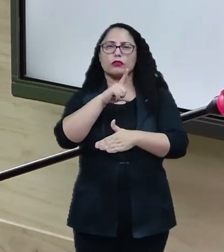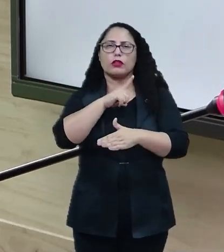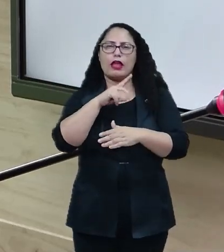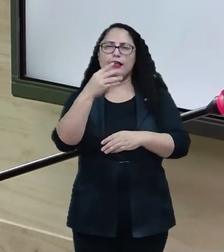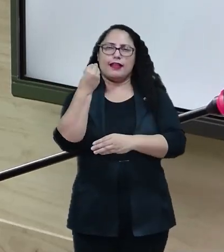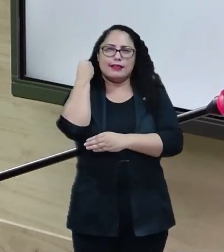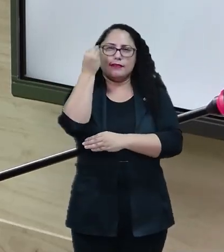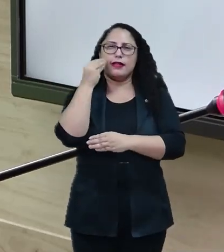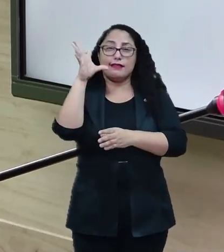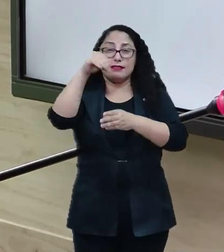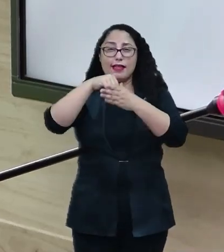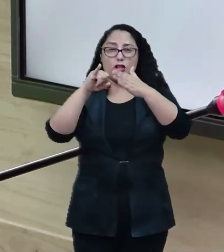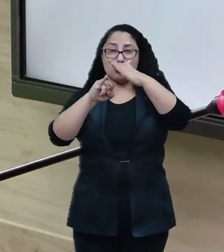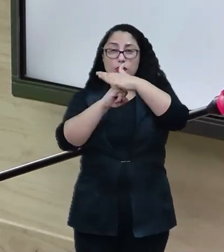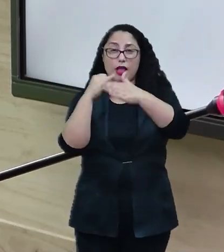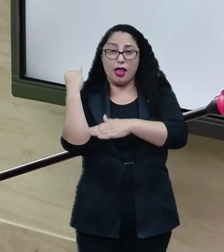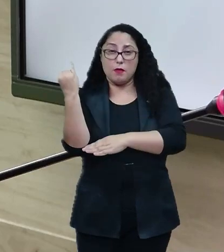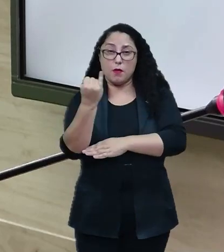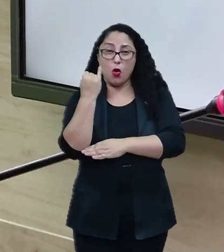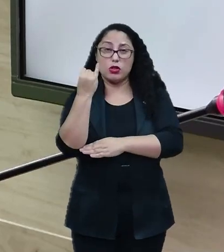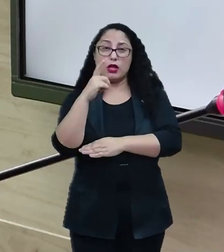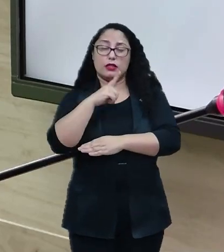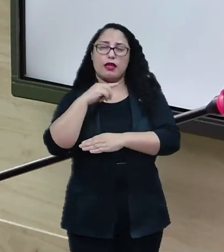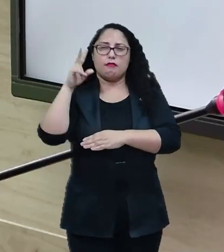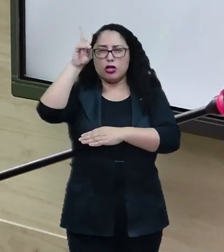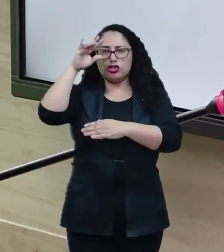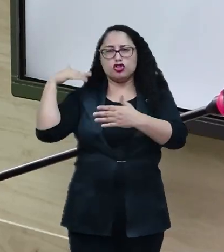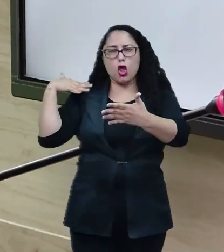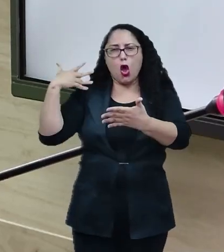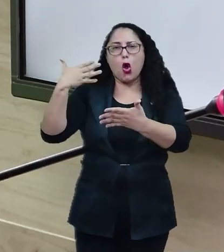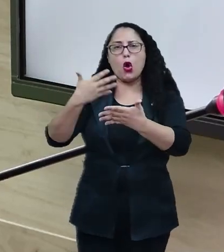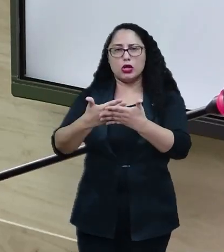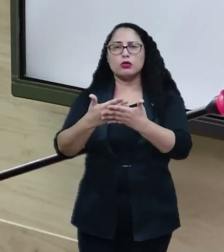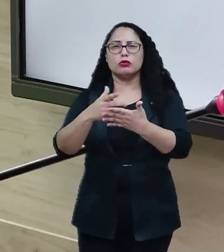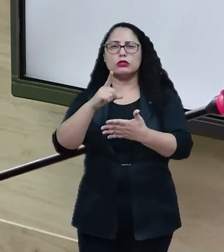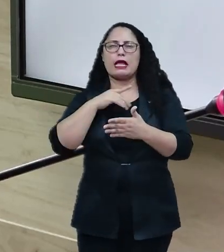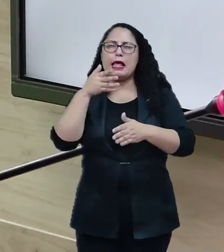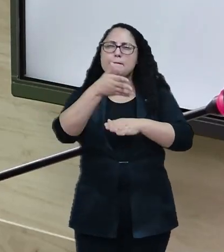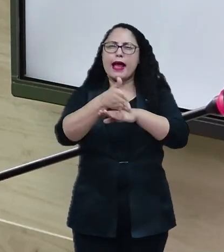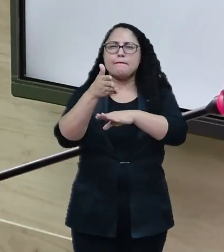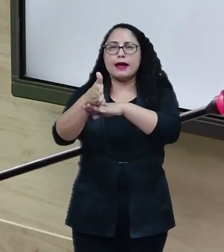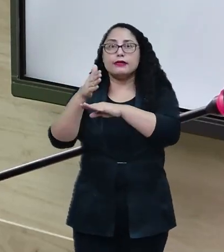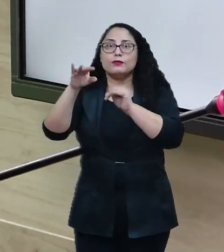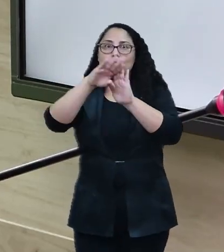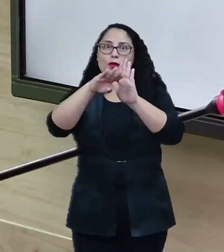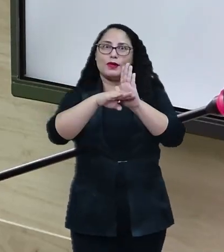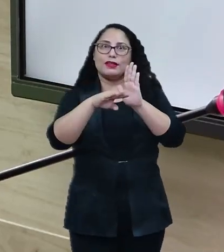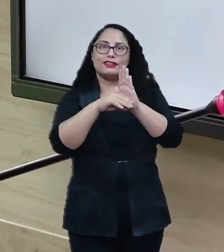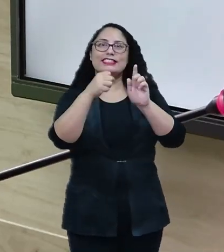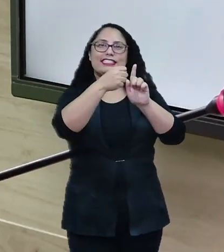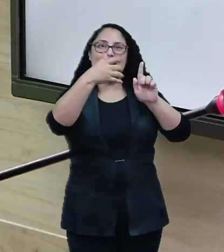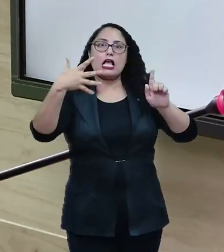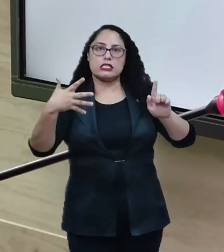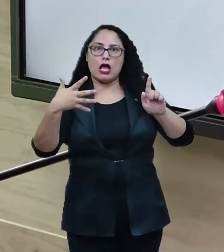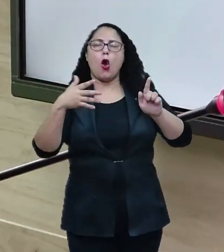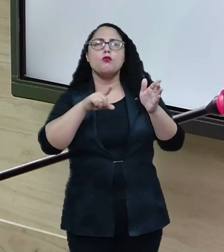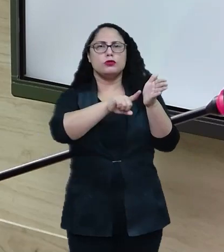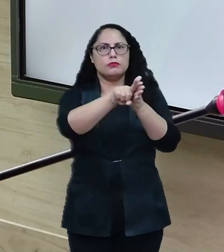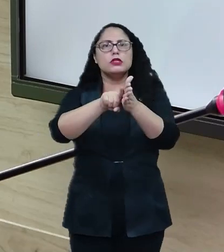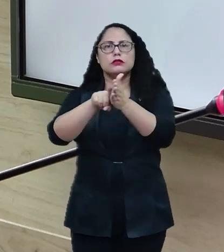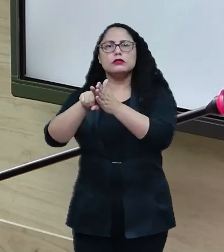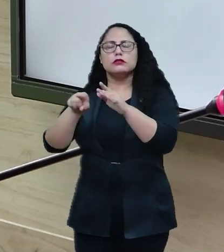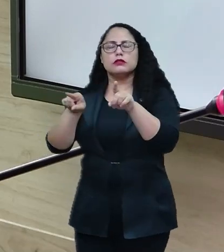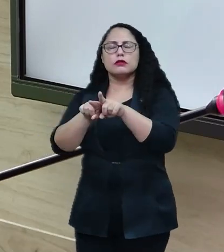essa vivência dentro da instituição é importante, que ele tenha um histórico, que ele participe de programas de extensão, programas de